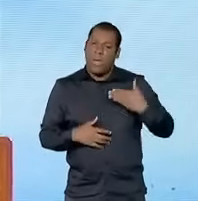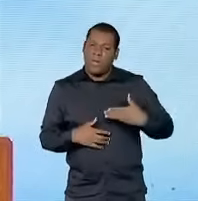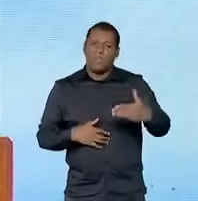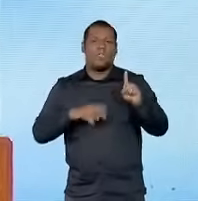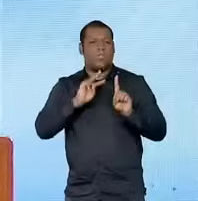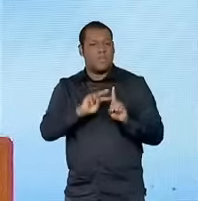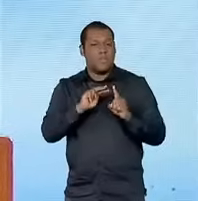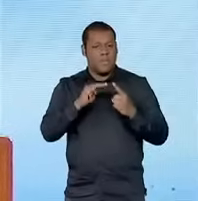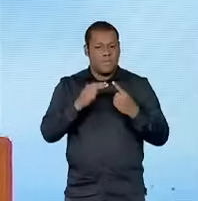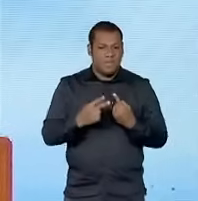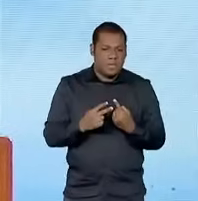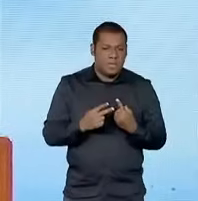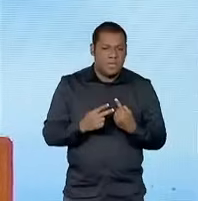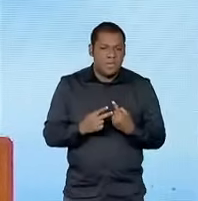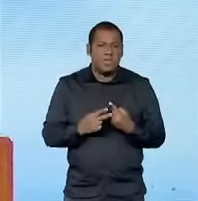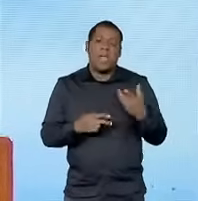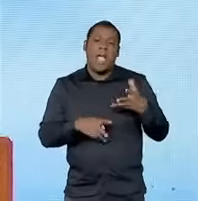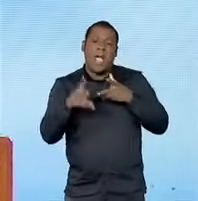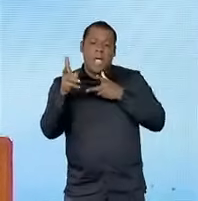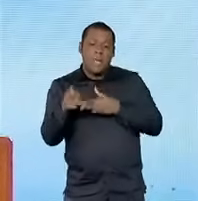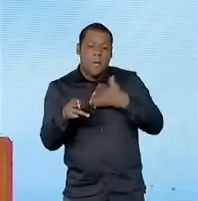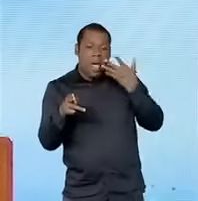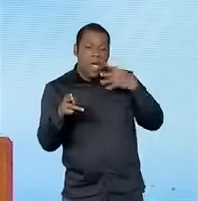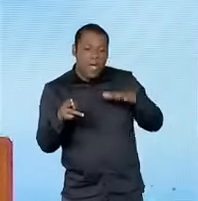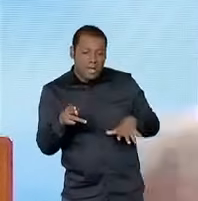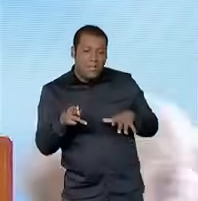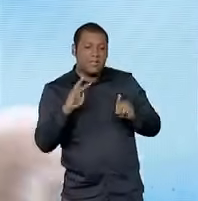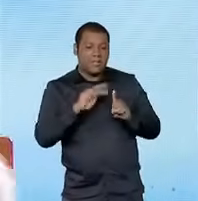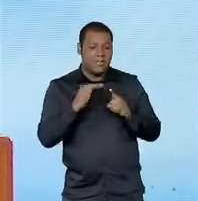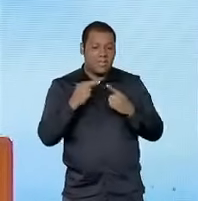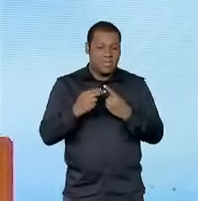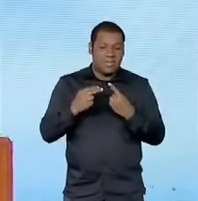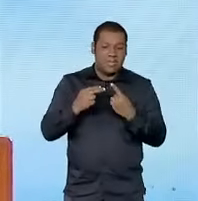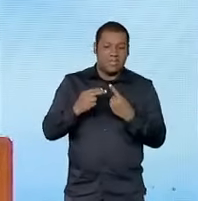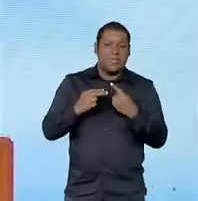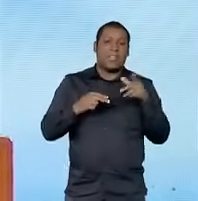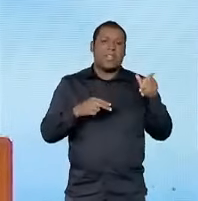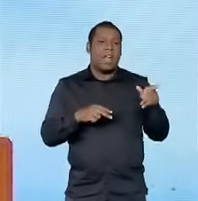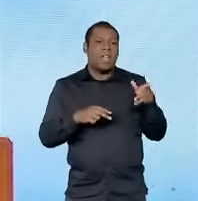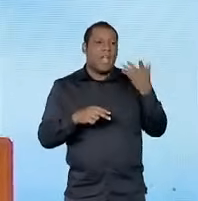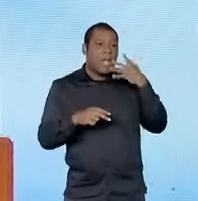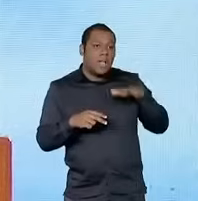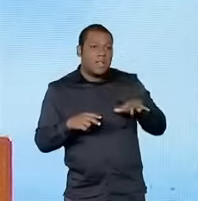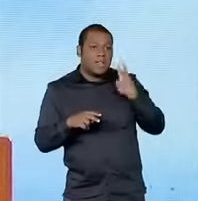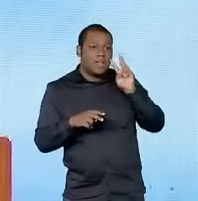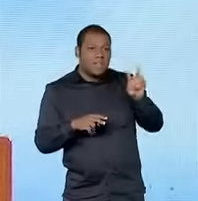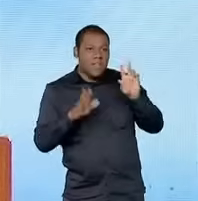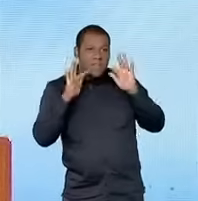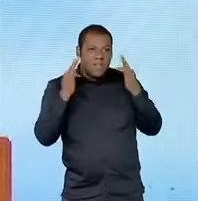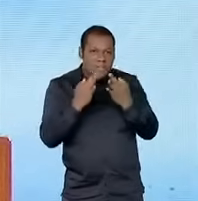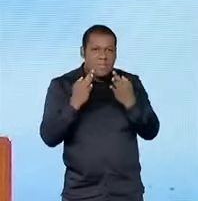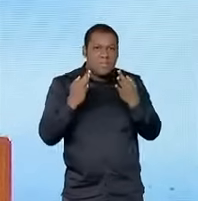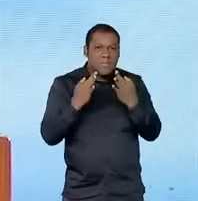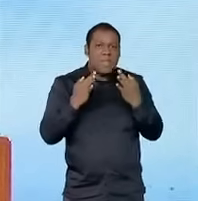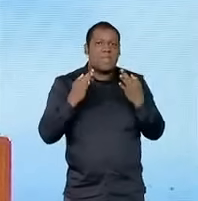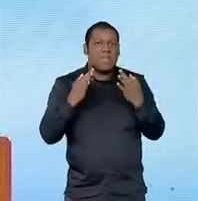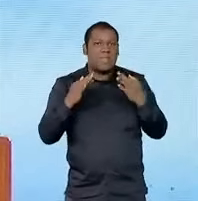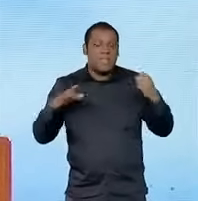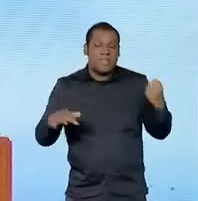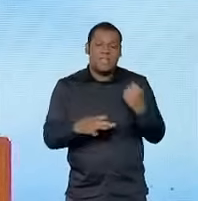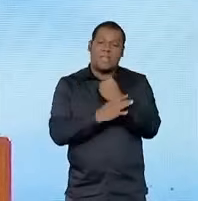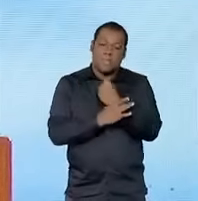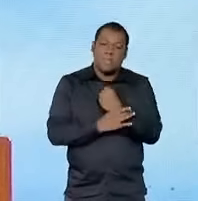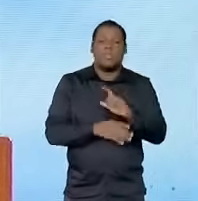como a essência de uma criança que vê na composição familiar um porto seguro. Por